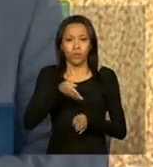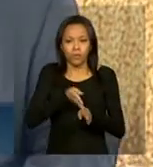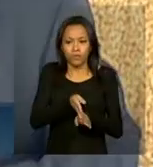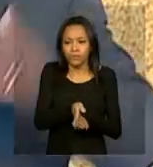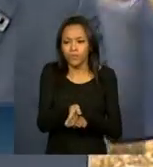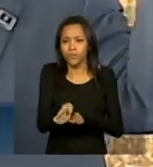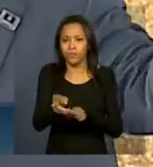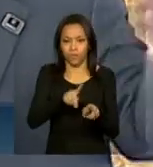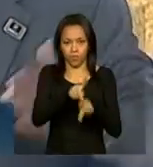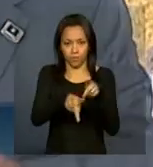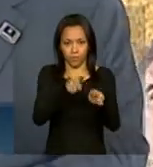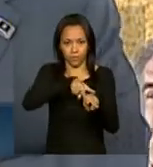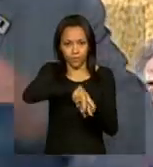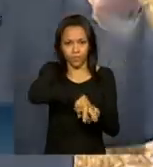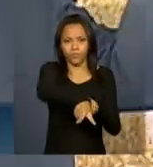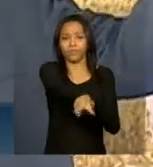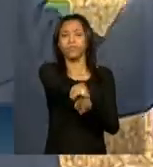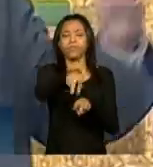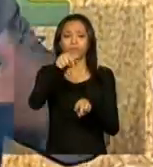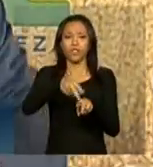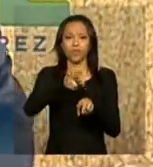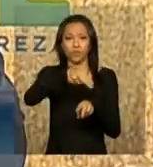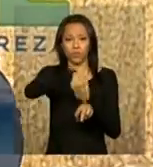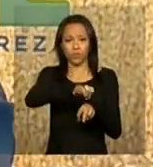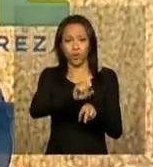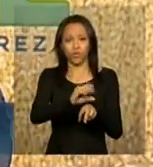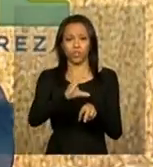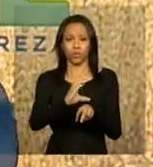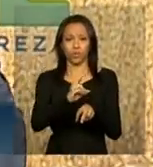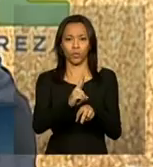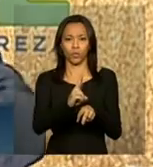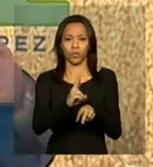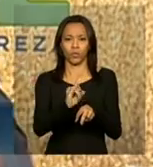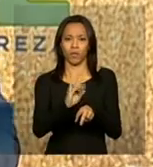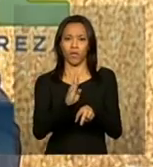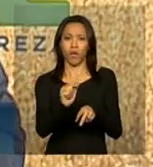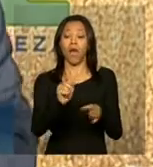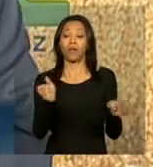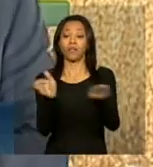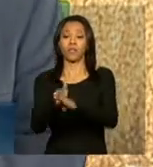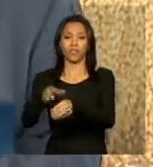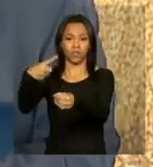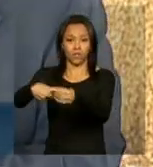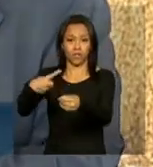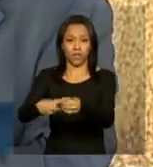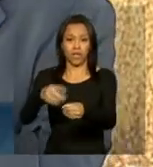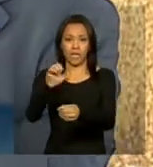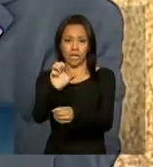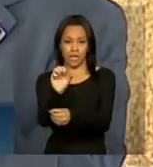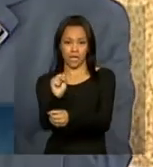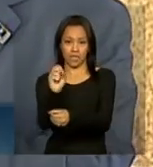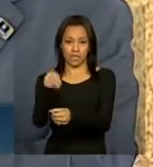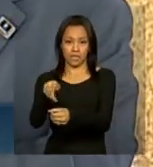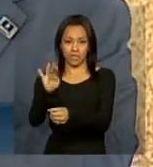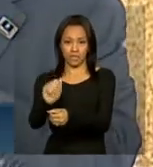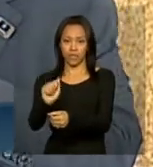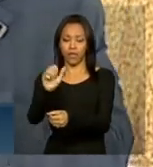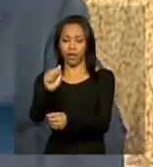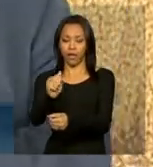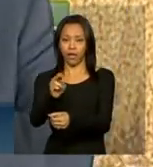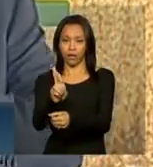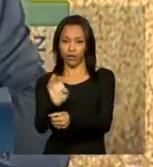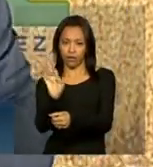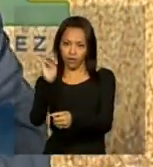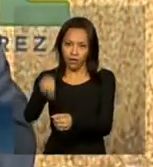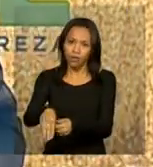saída ferroviária também para o norte, de Cuiabá até Santarém. Tudo isso está sendo estudado, porque o Brasil está